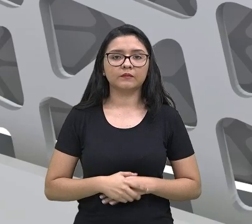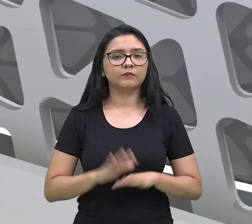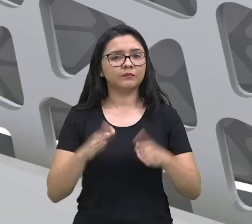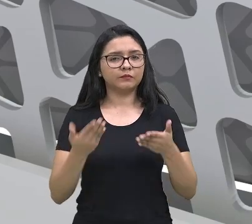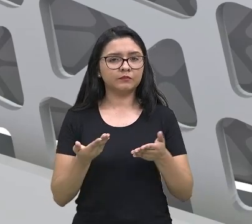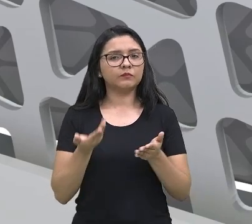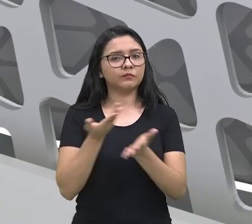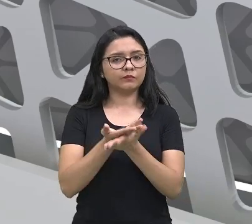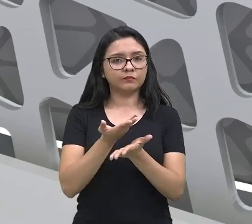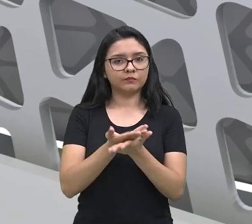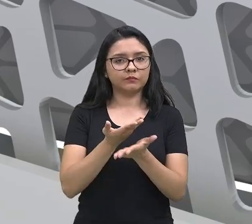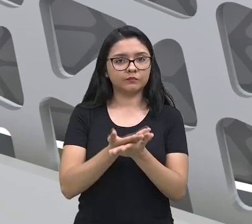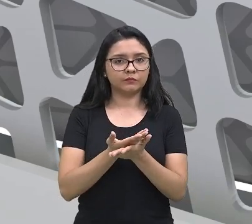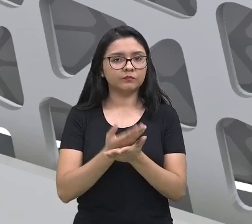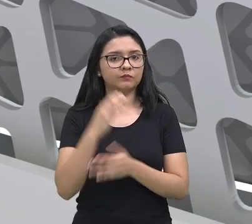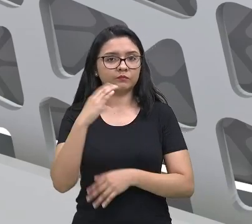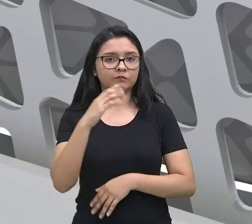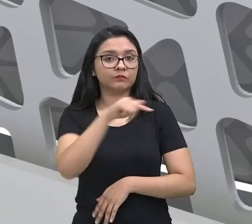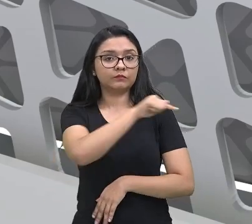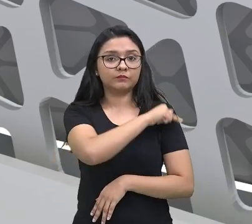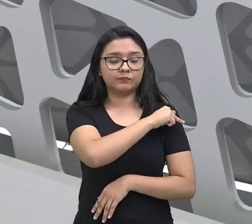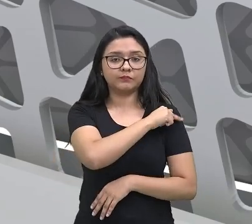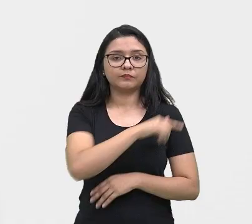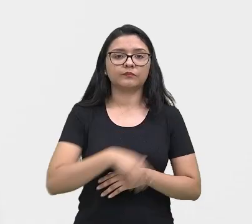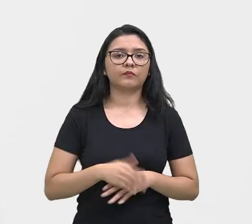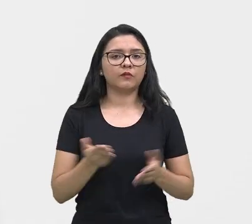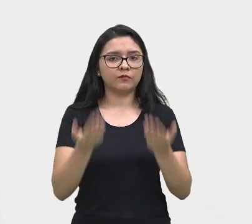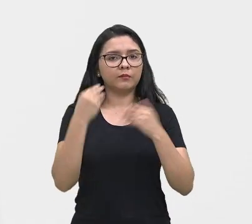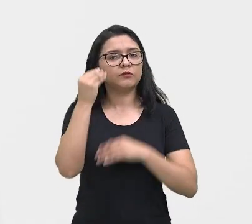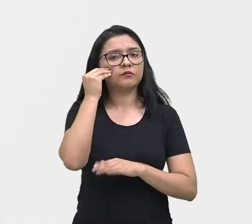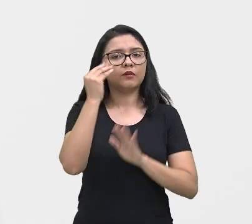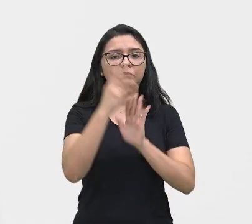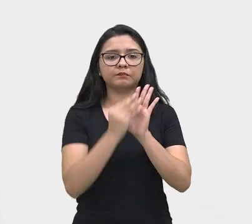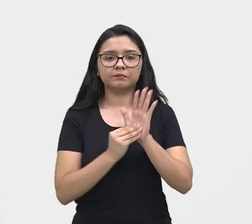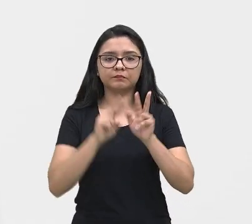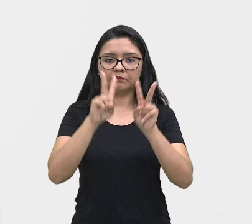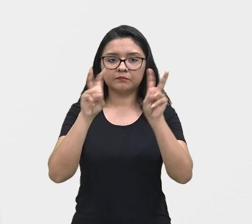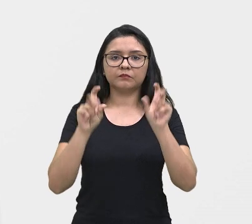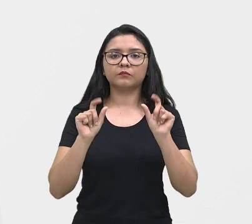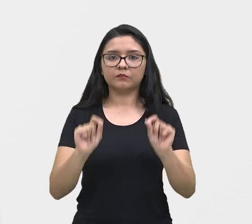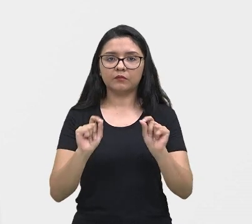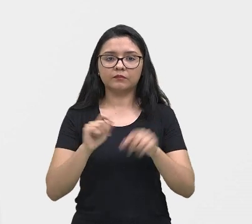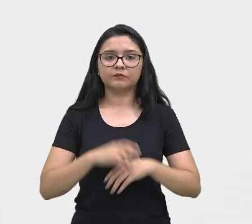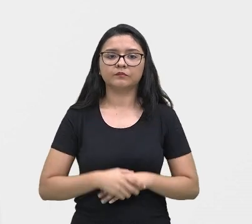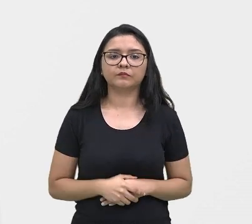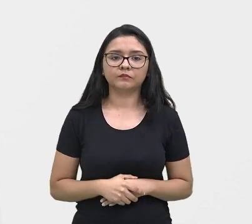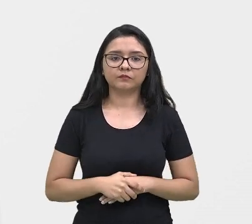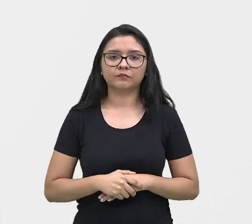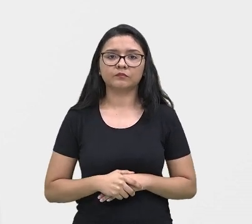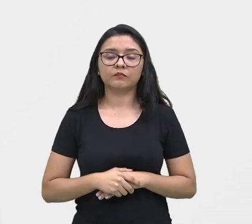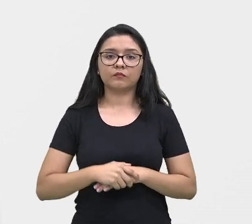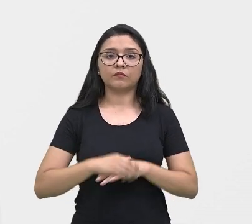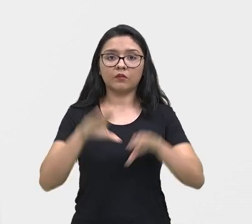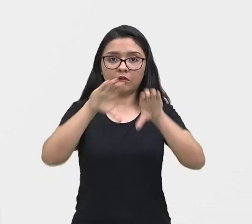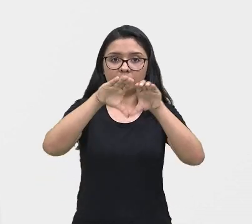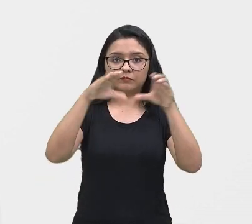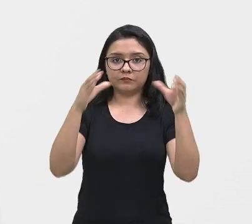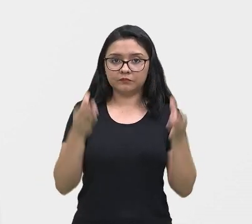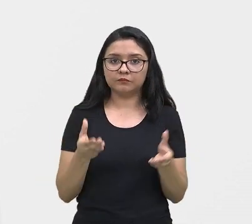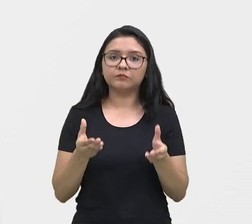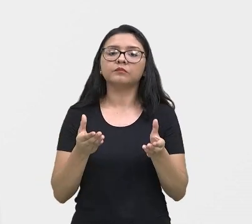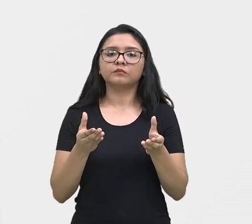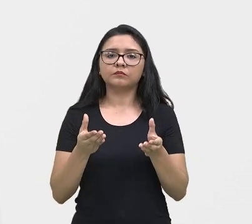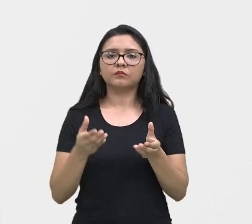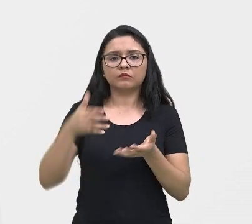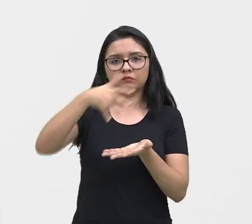uma aula de Ciências do 7º ano. Vamos dar uma olhada no nosso objeto de conhecimento. Vamos falar de